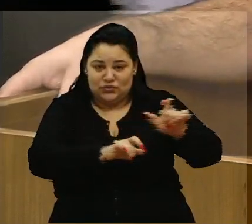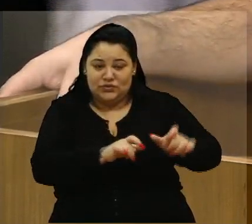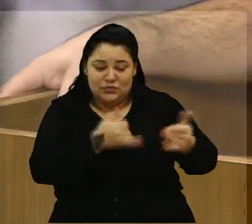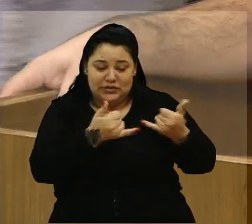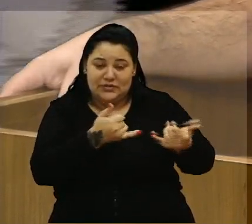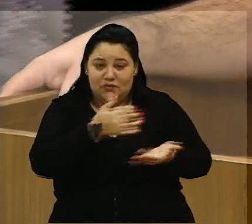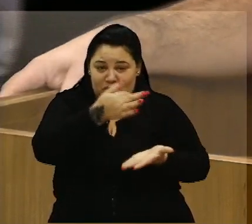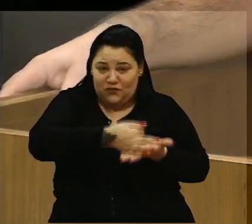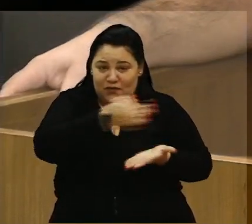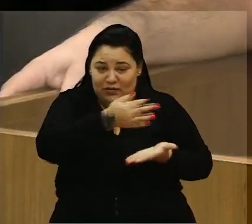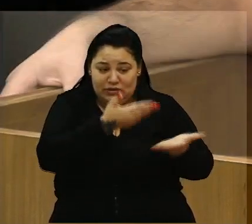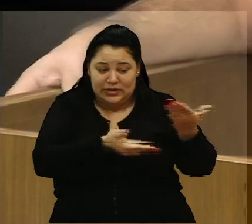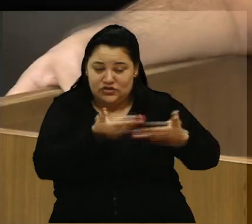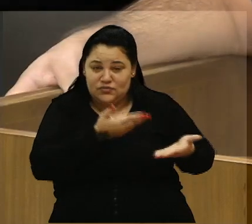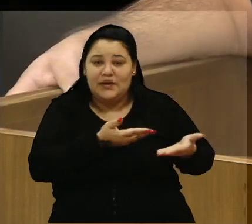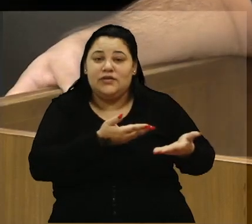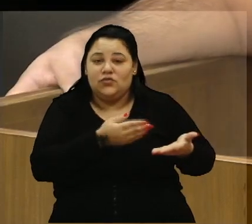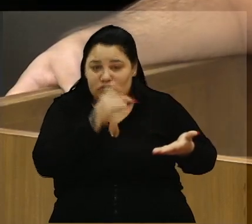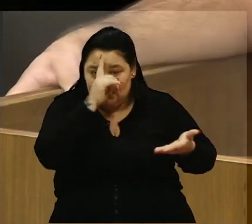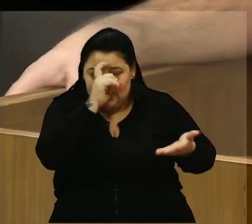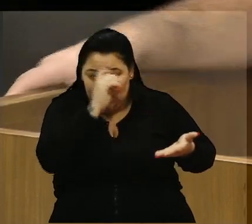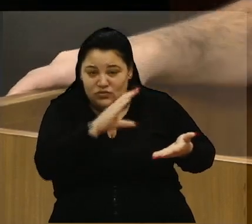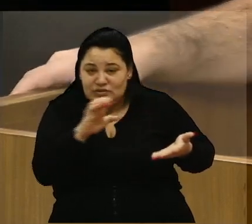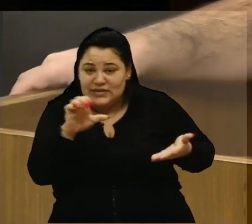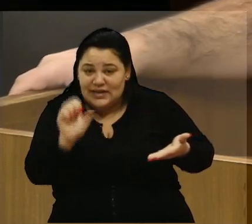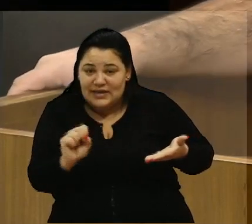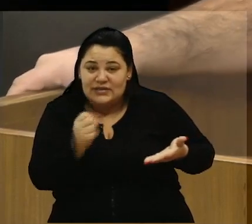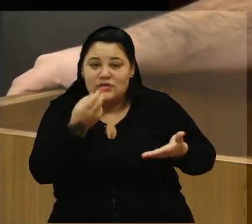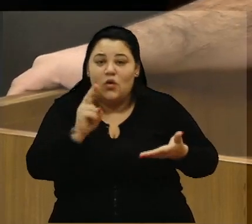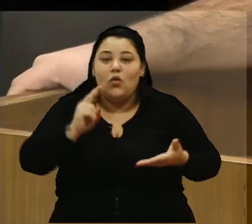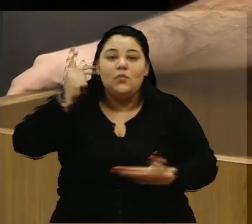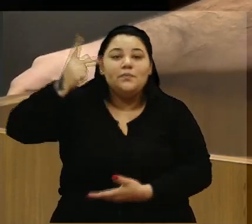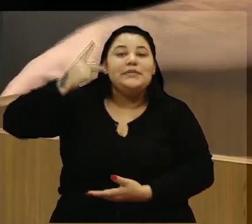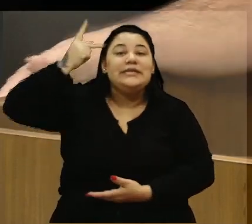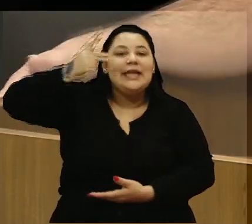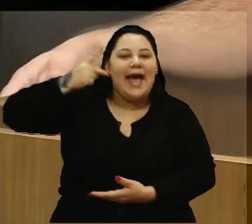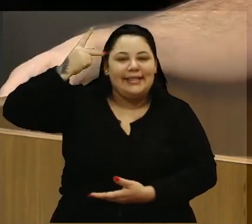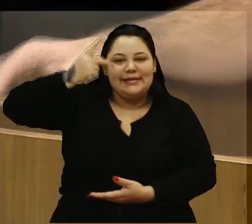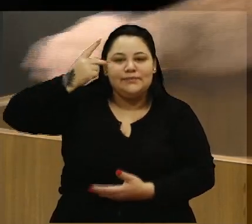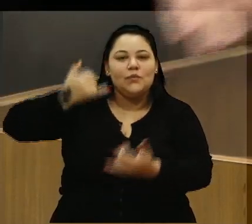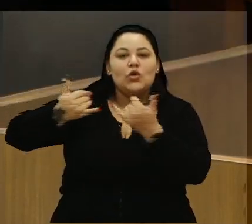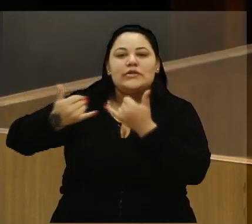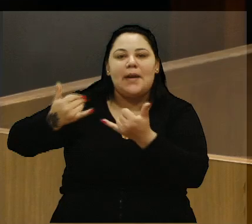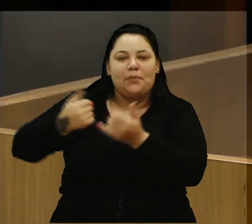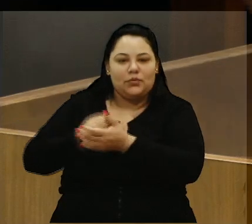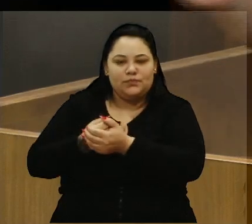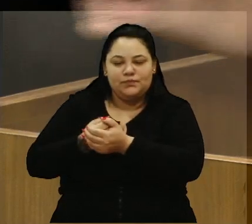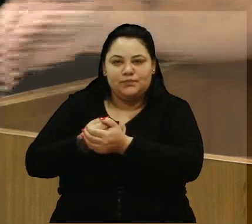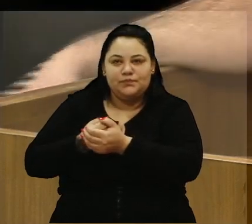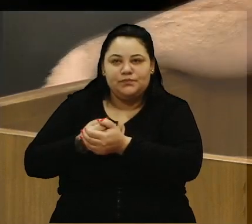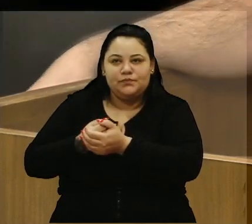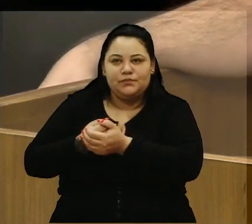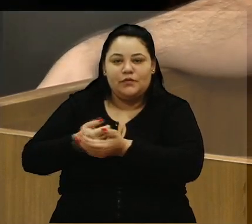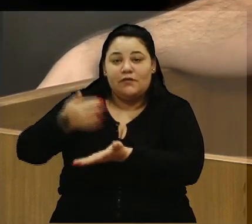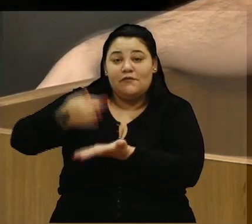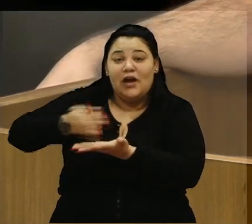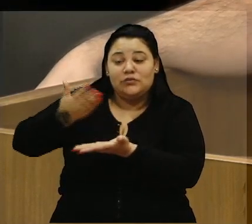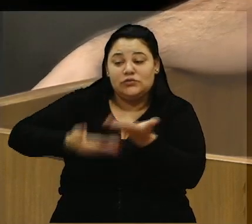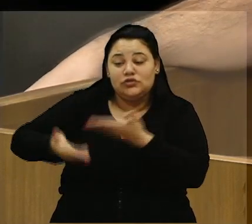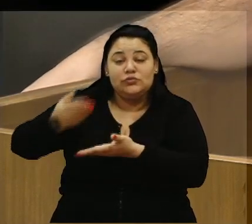uma consulta no SES, falta uma consulta, por exemplo, com um psiquiatra, né? Falta uma consulta com um psicólogo,